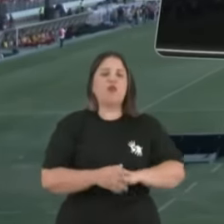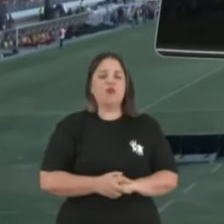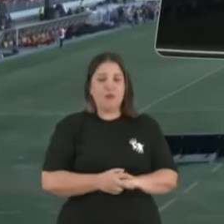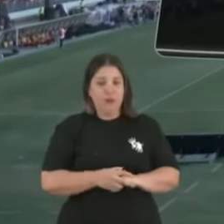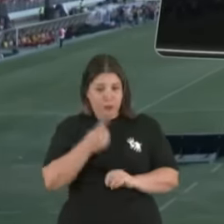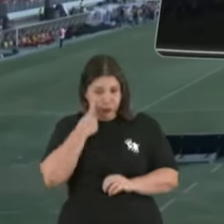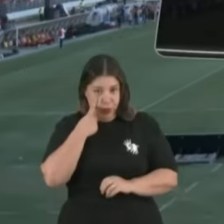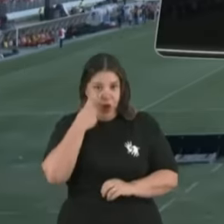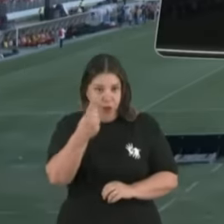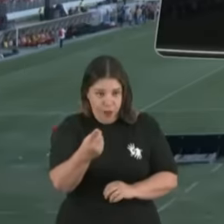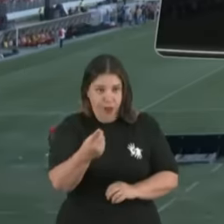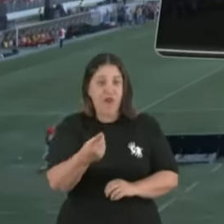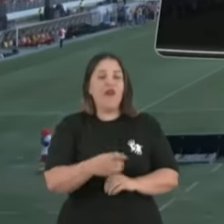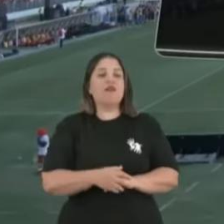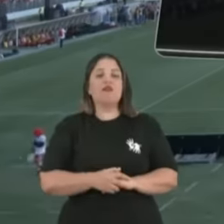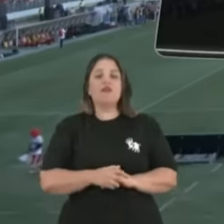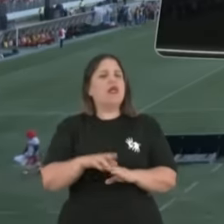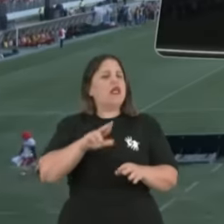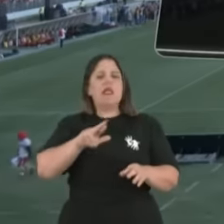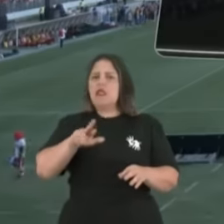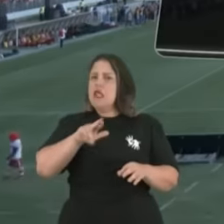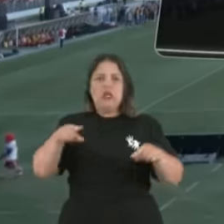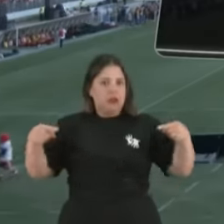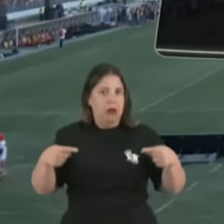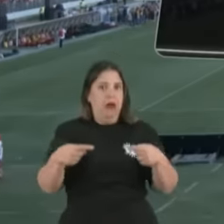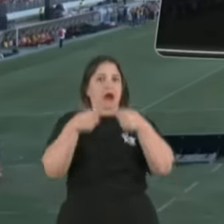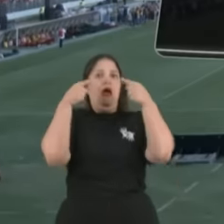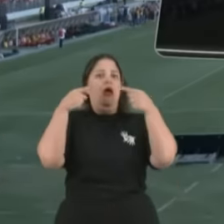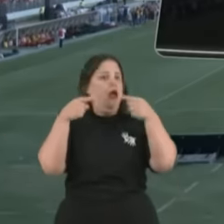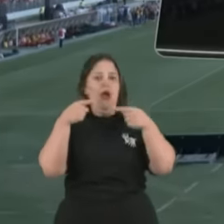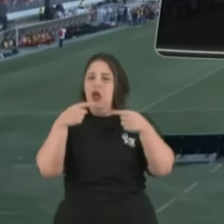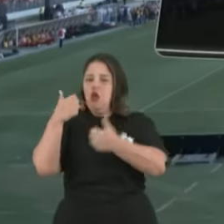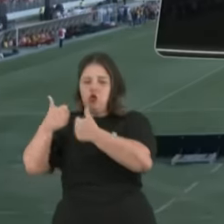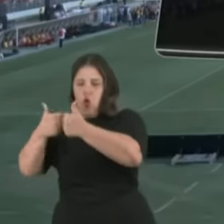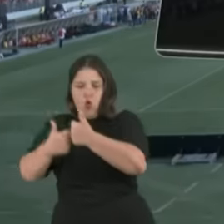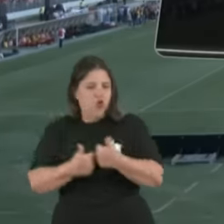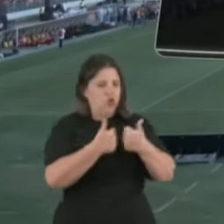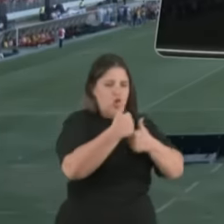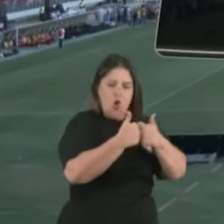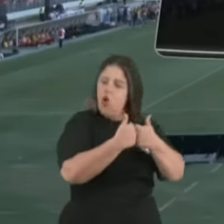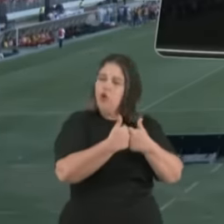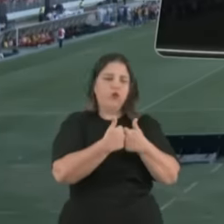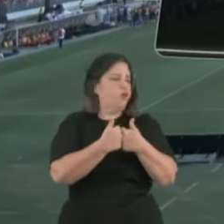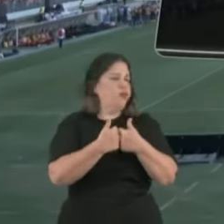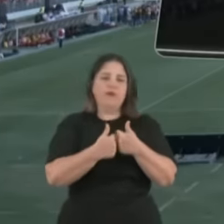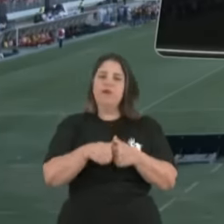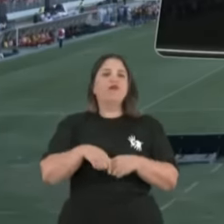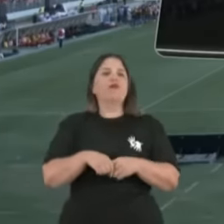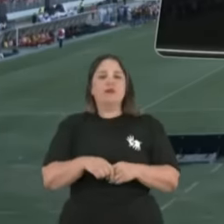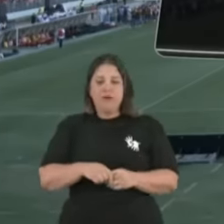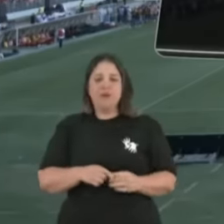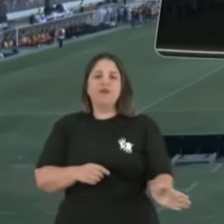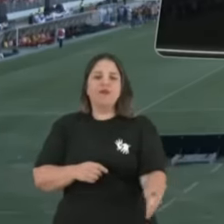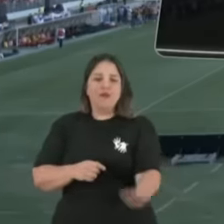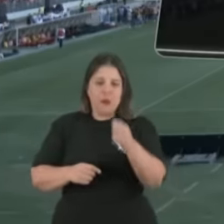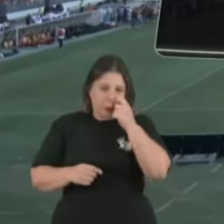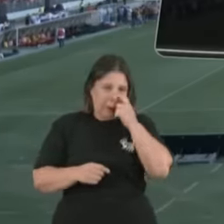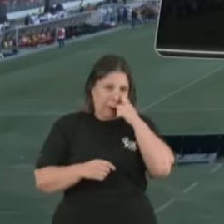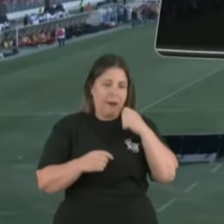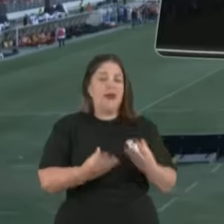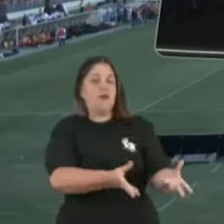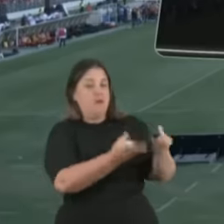tela não é necessariamente posicionamento dos jogadores que vão a campo, a gente só está escalando o time como foi passado